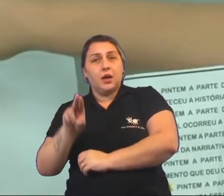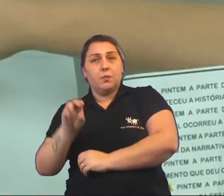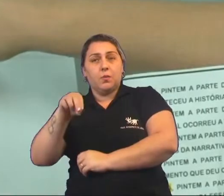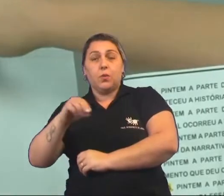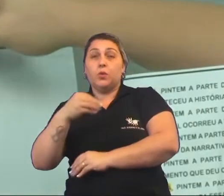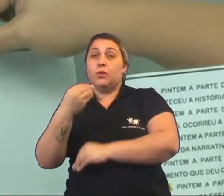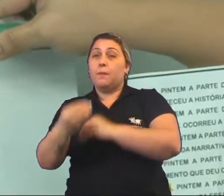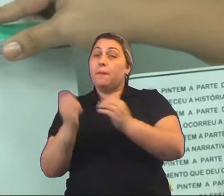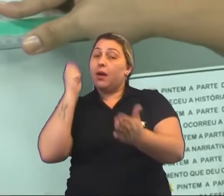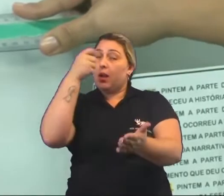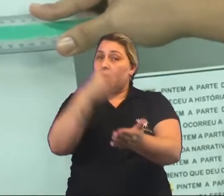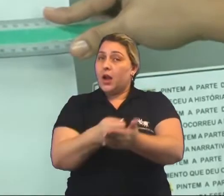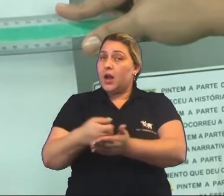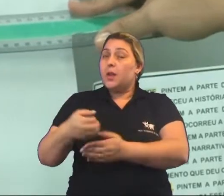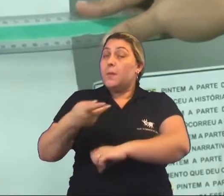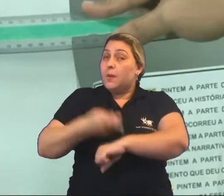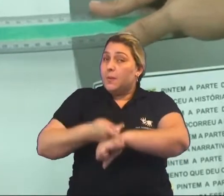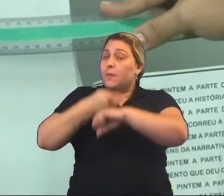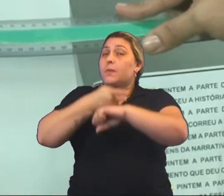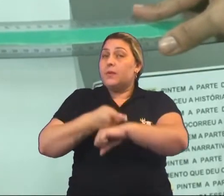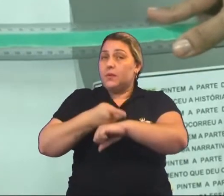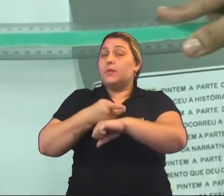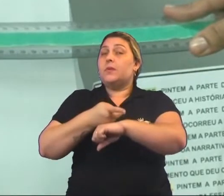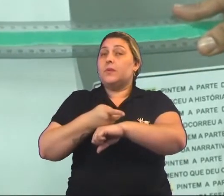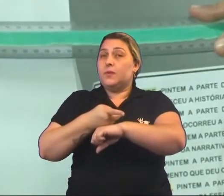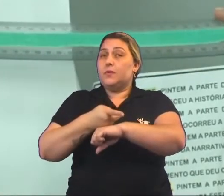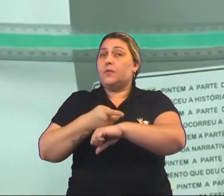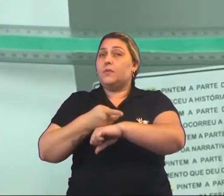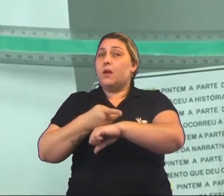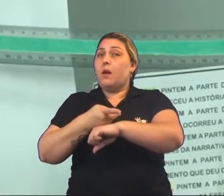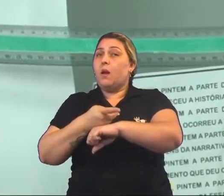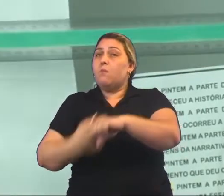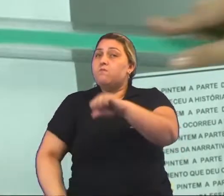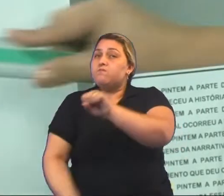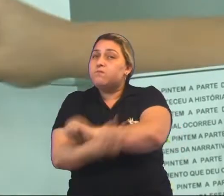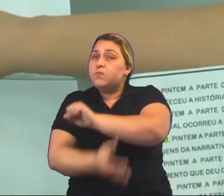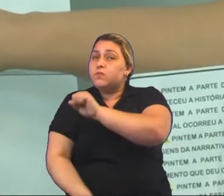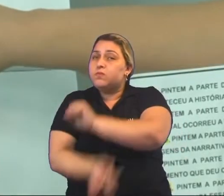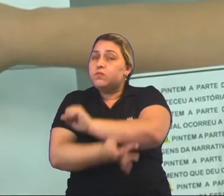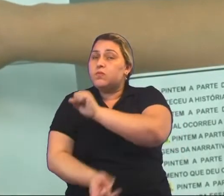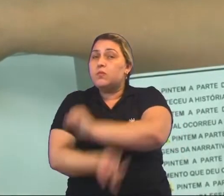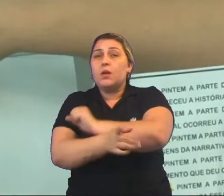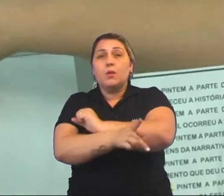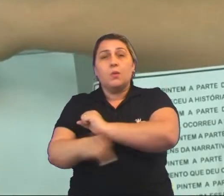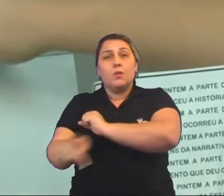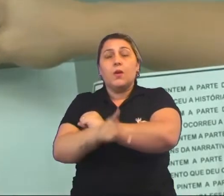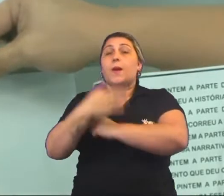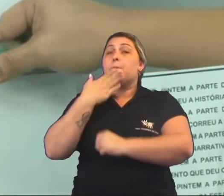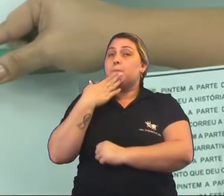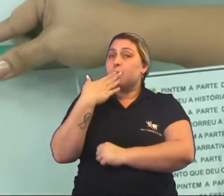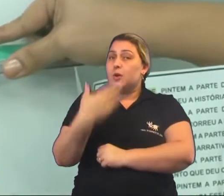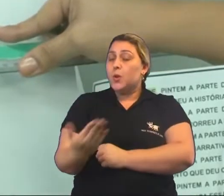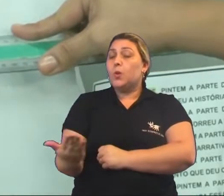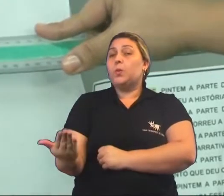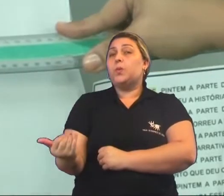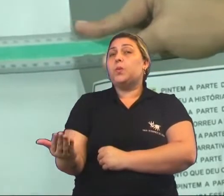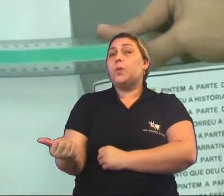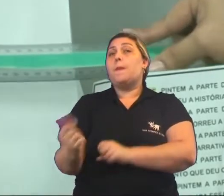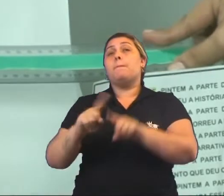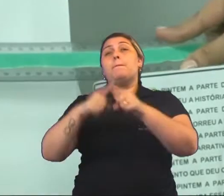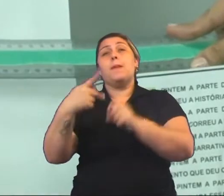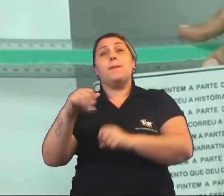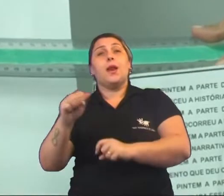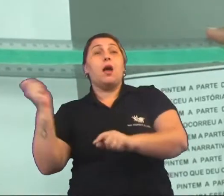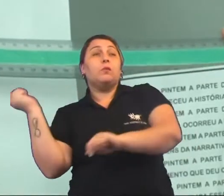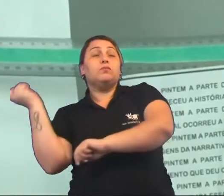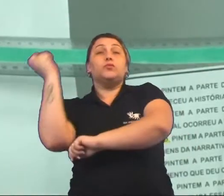de um pratinho considerado como suborno pelo mestre, que a solicitou. Porém, Pilar